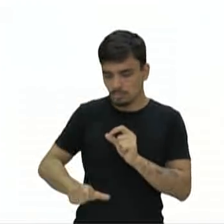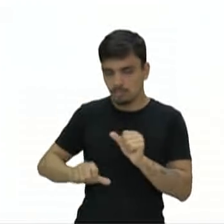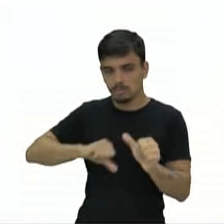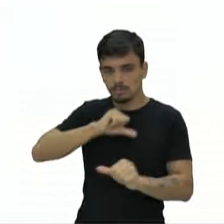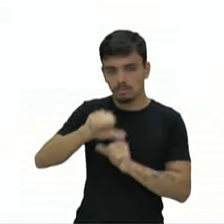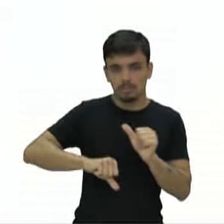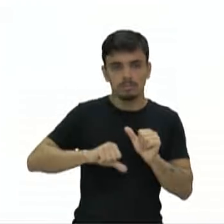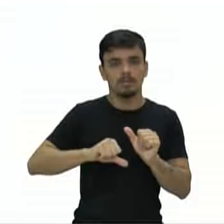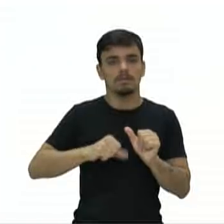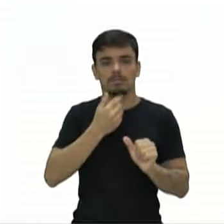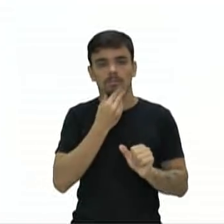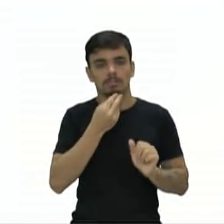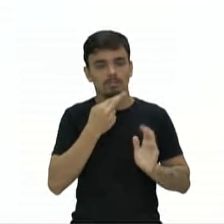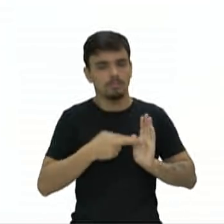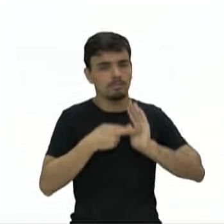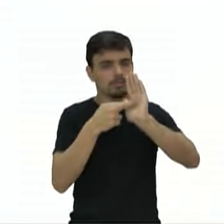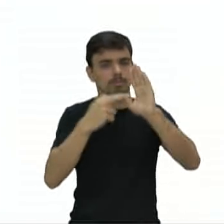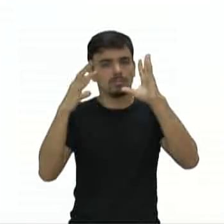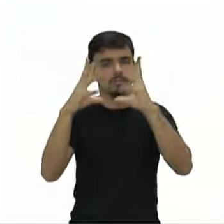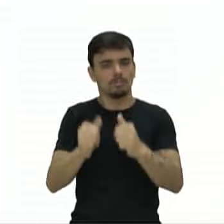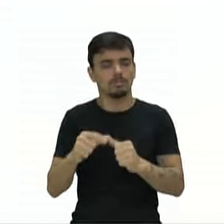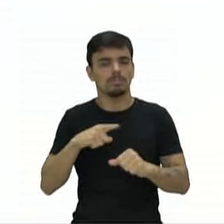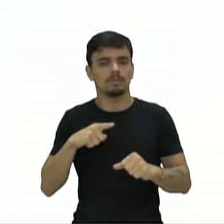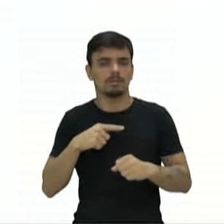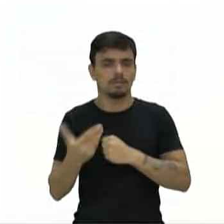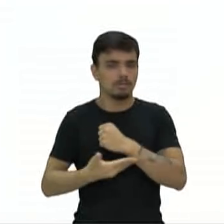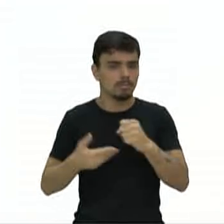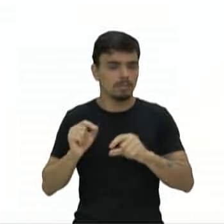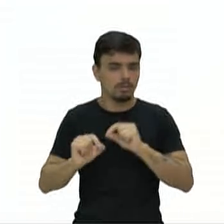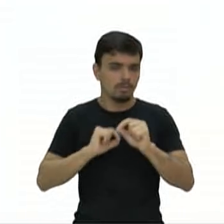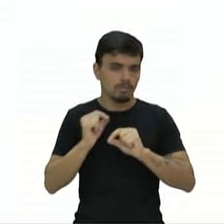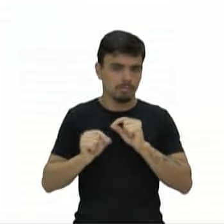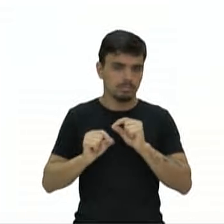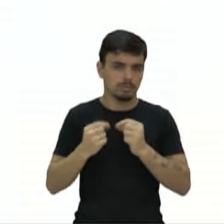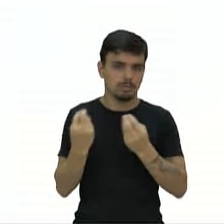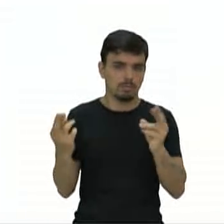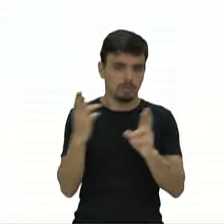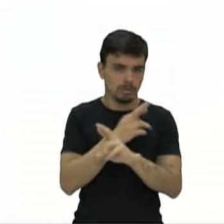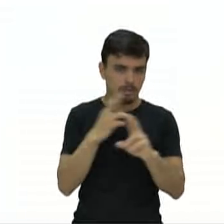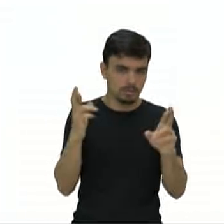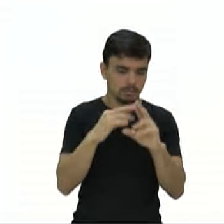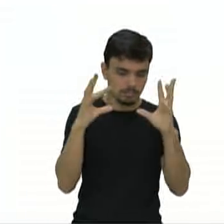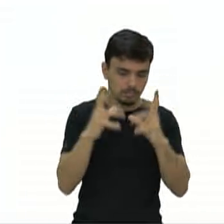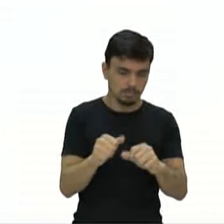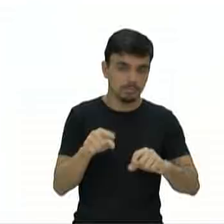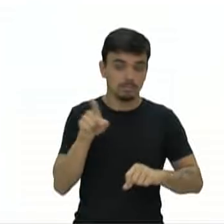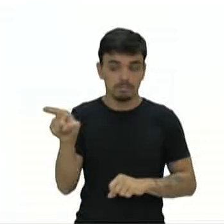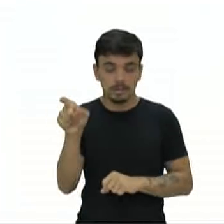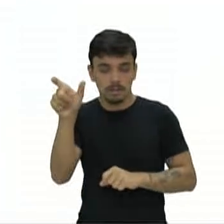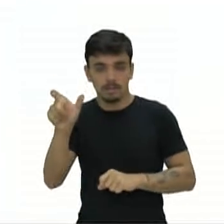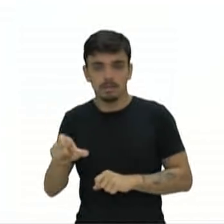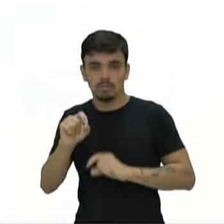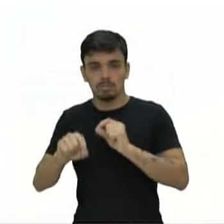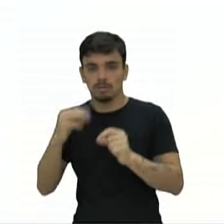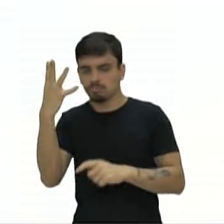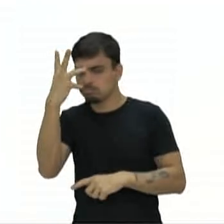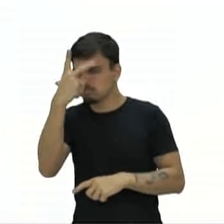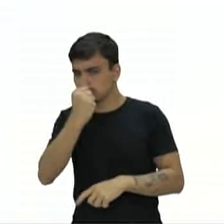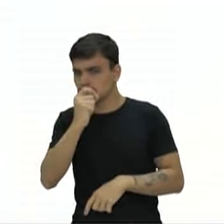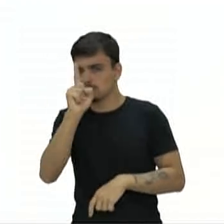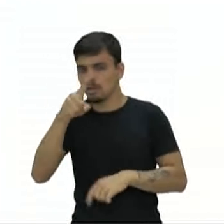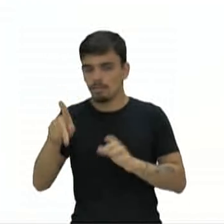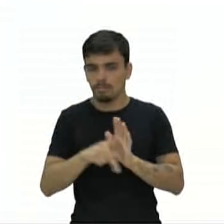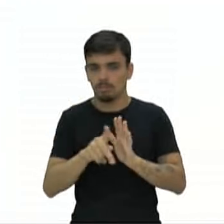de tudo. Passaram a basear todas as formas de representação na proporção das partes em relação ao todo. Para eles, a beleza estava